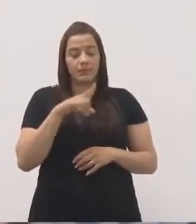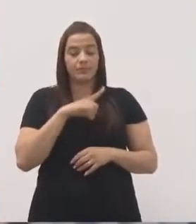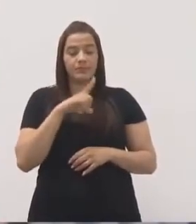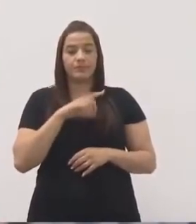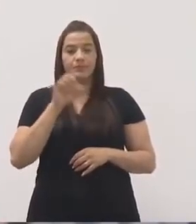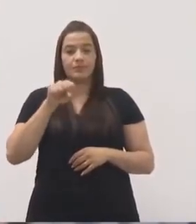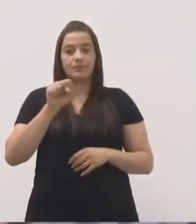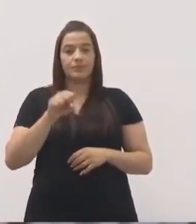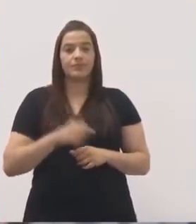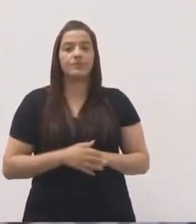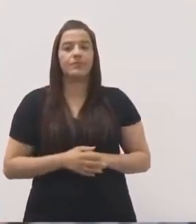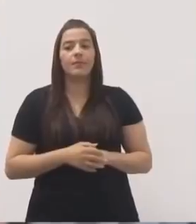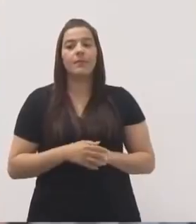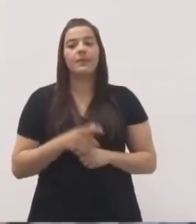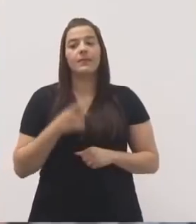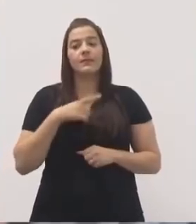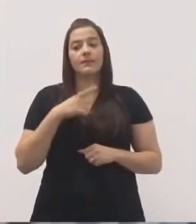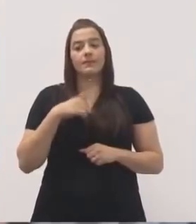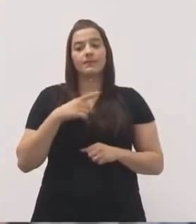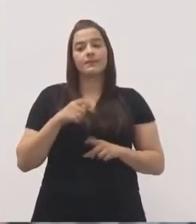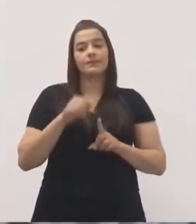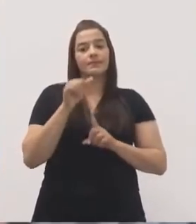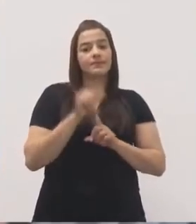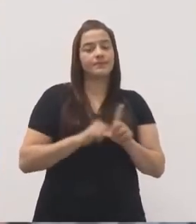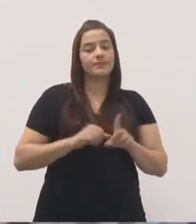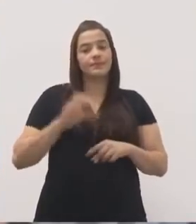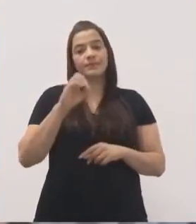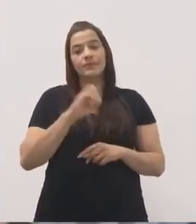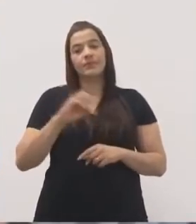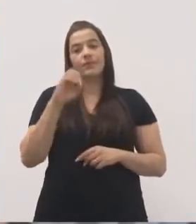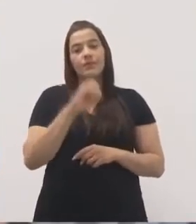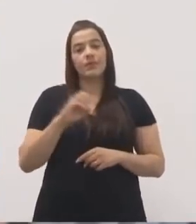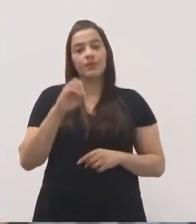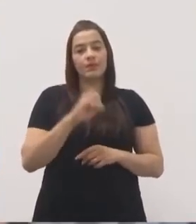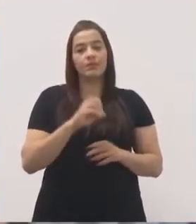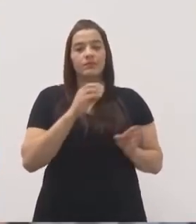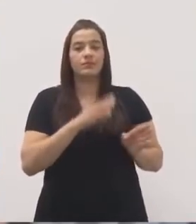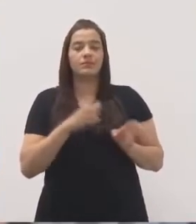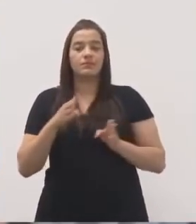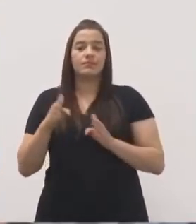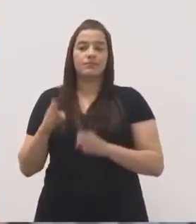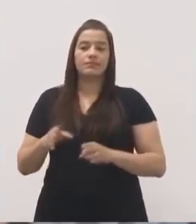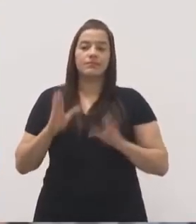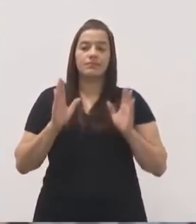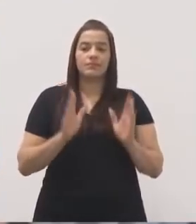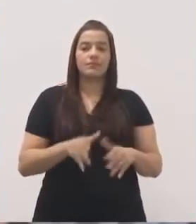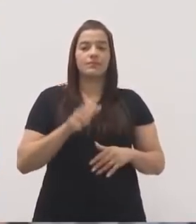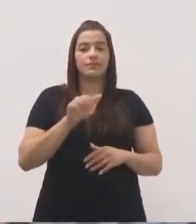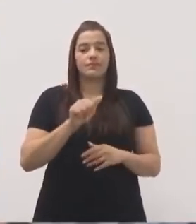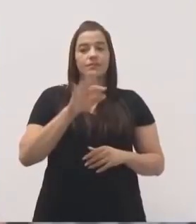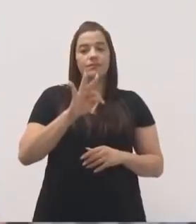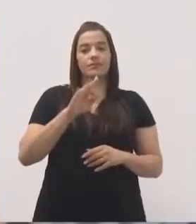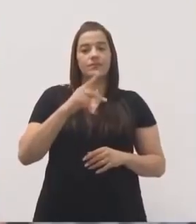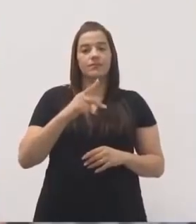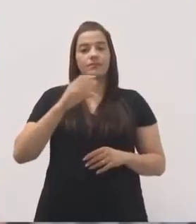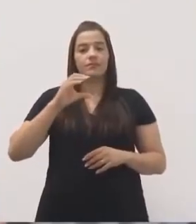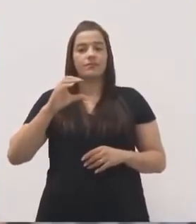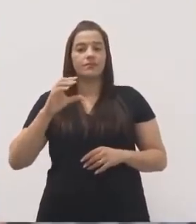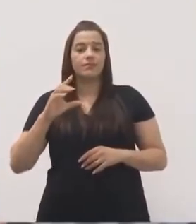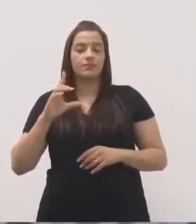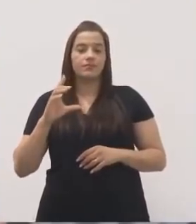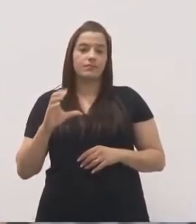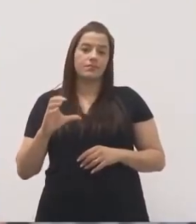Em outubro já está prevista a formação para os coordenadores de polo, né? Agora no mês de outubro a formação será online para os coordenadores